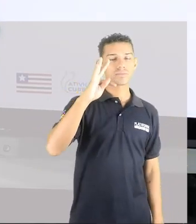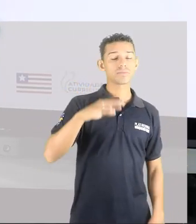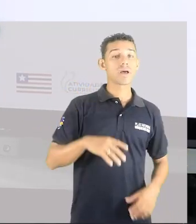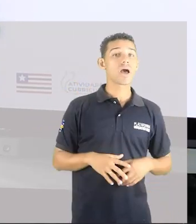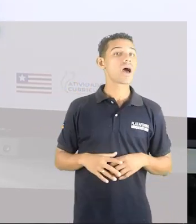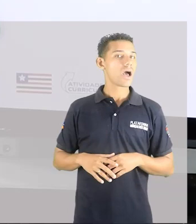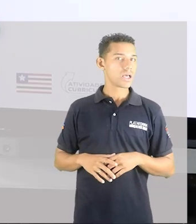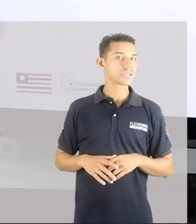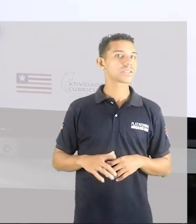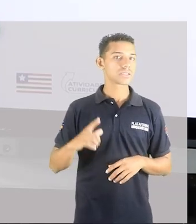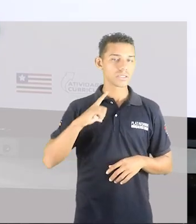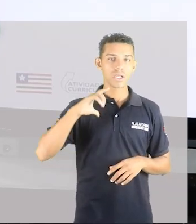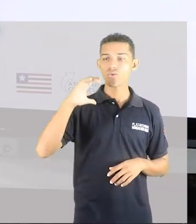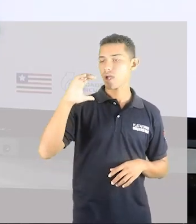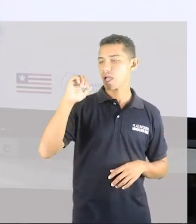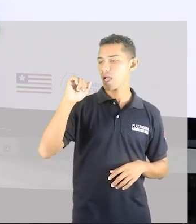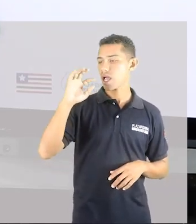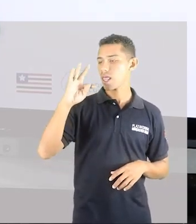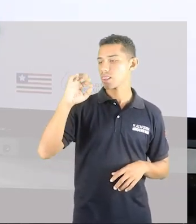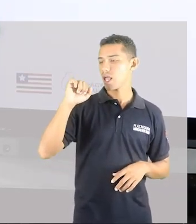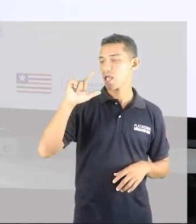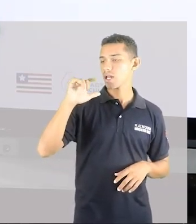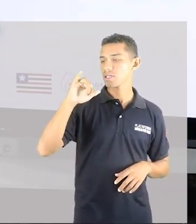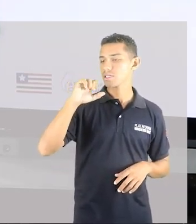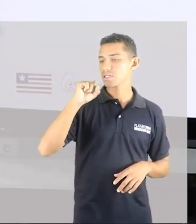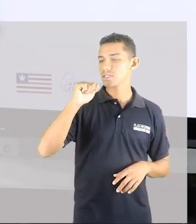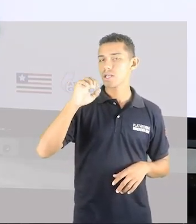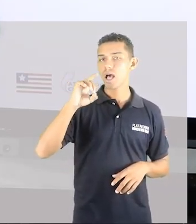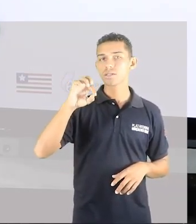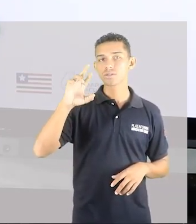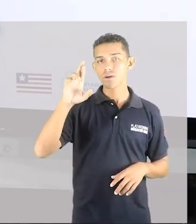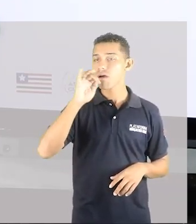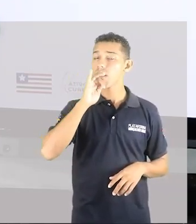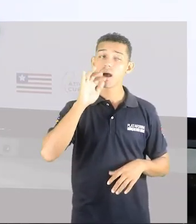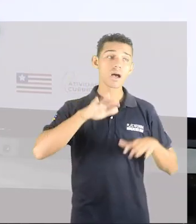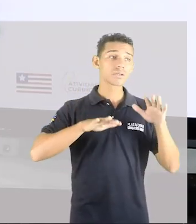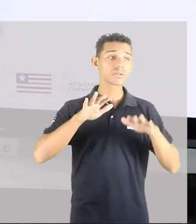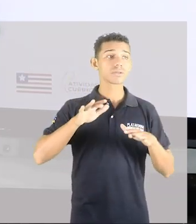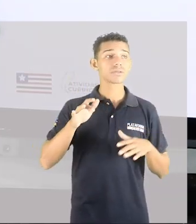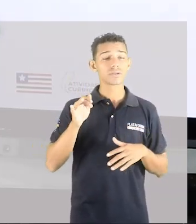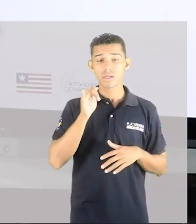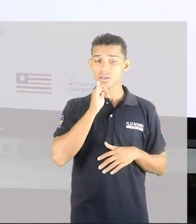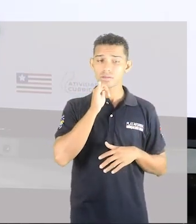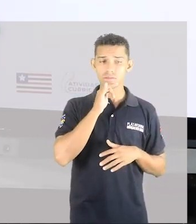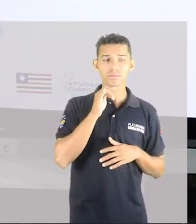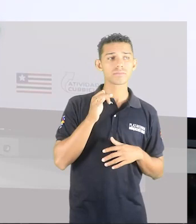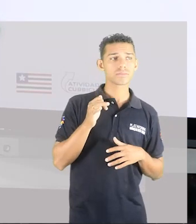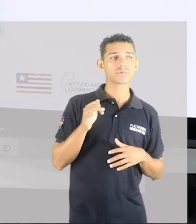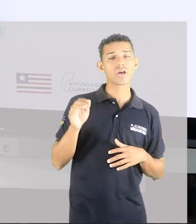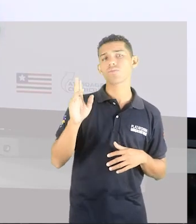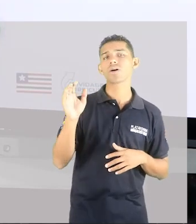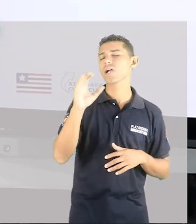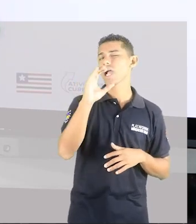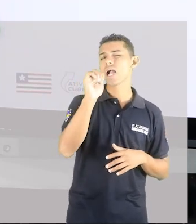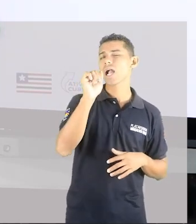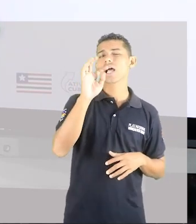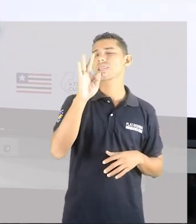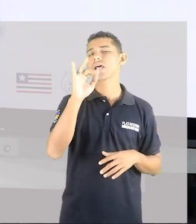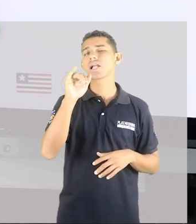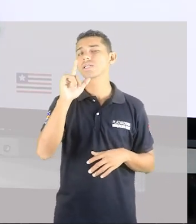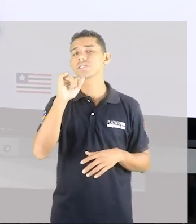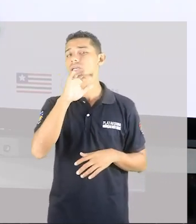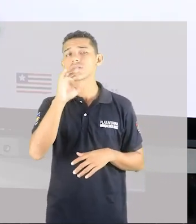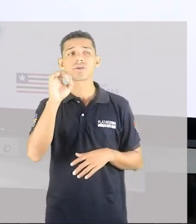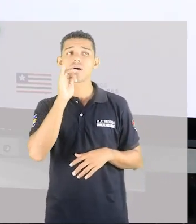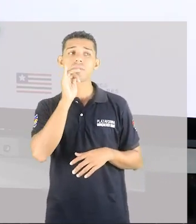Então quer dizer que existe um catalisador ali. Às vezes a gente pode colocar no lugar do... Não colocar catalisador, mas às vezes a gente